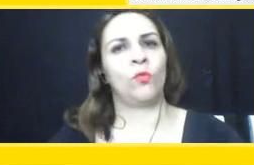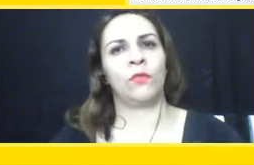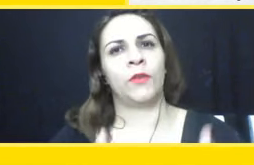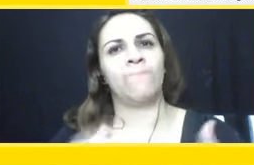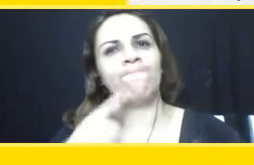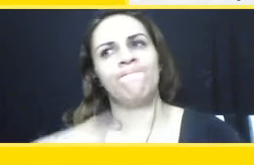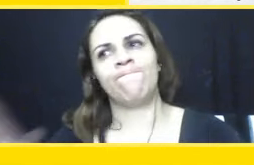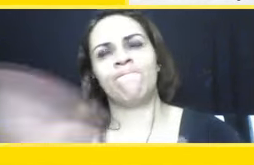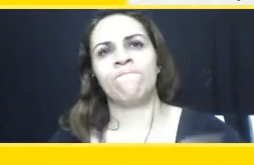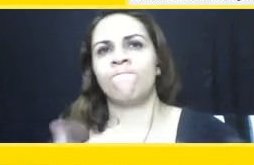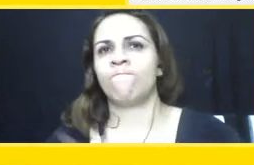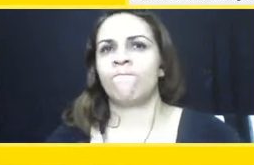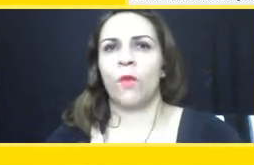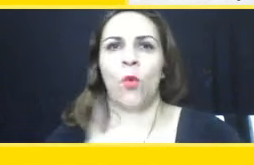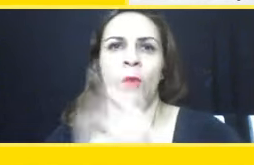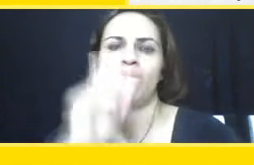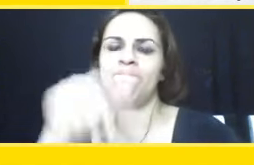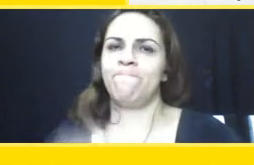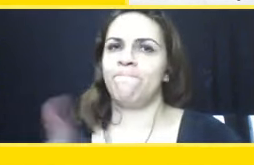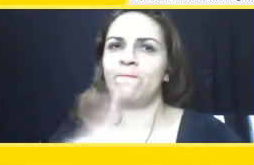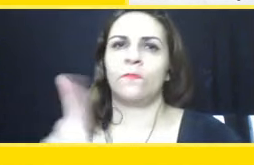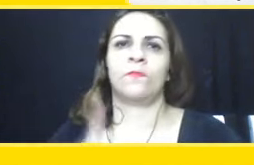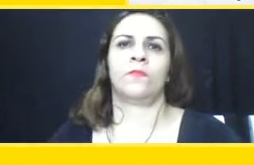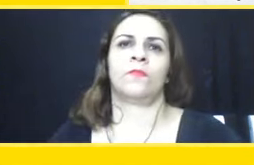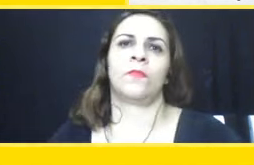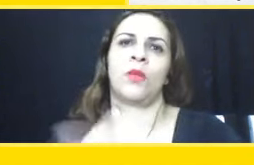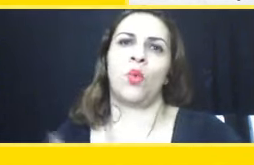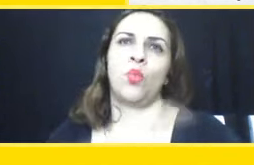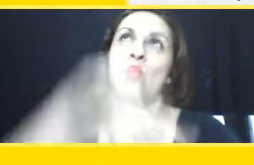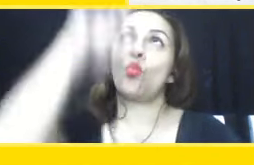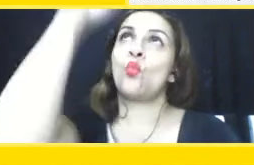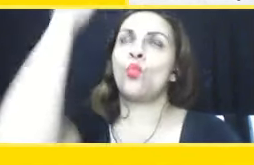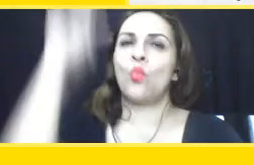momento da curva. Mas foi bom